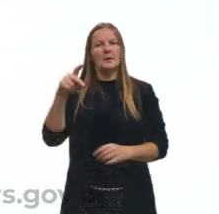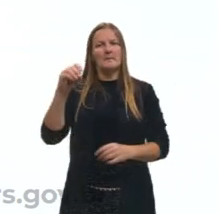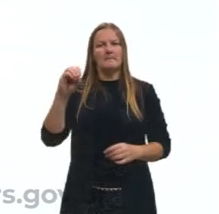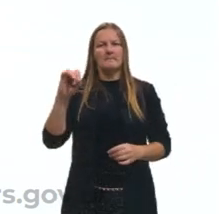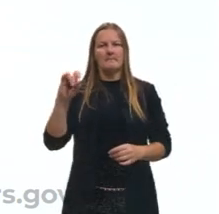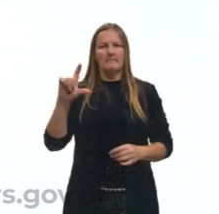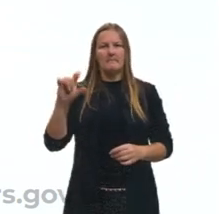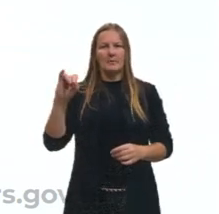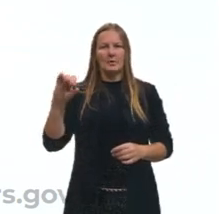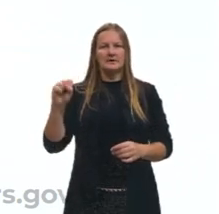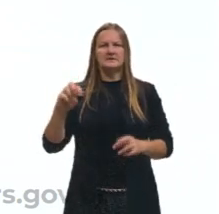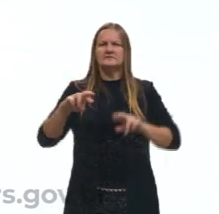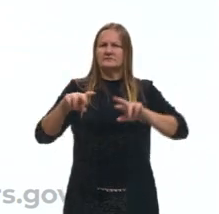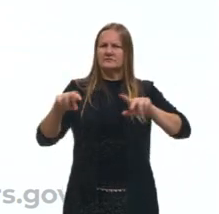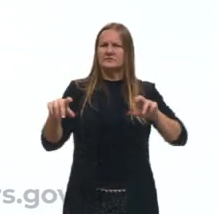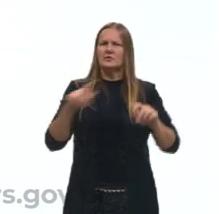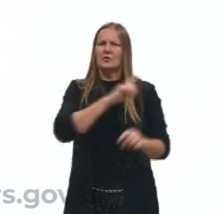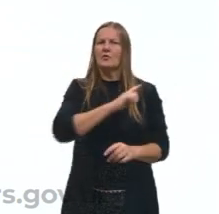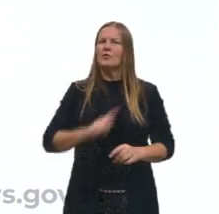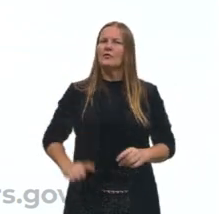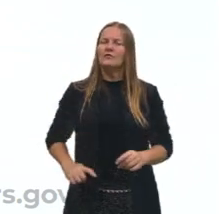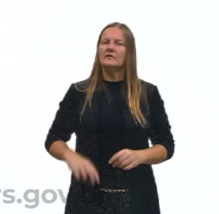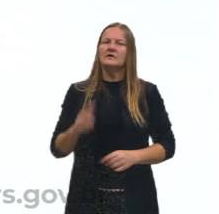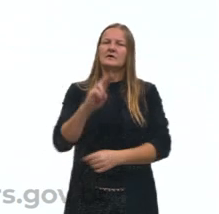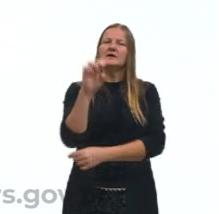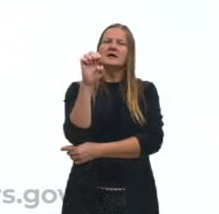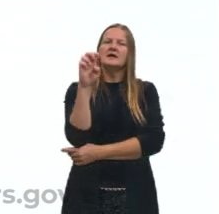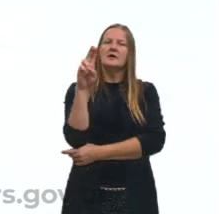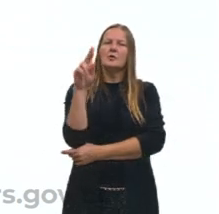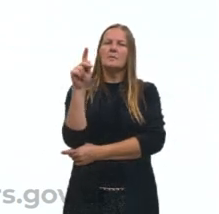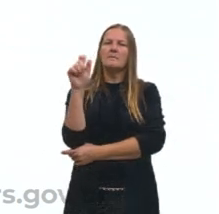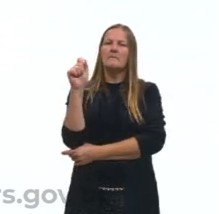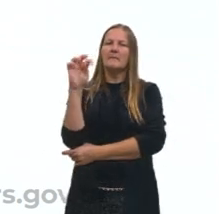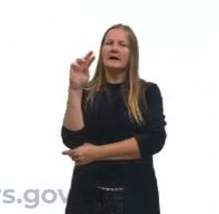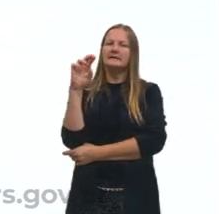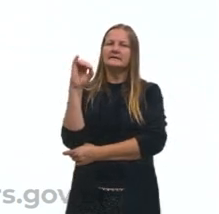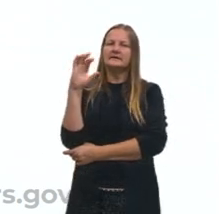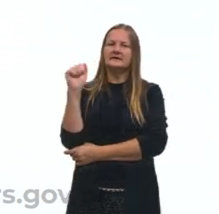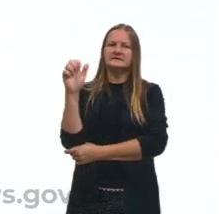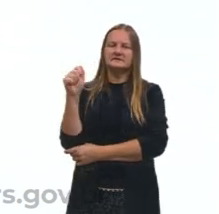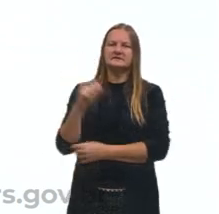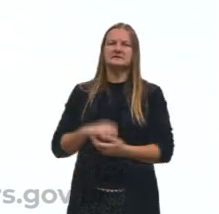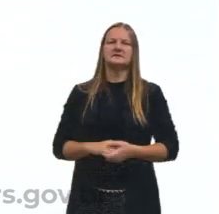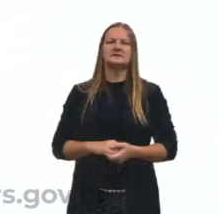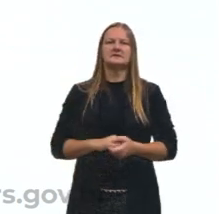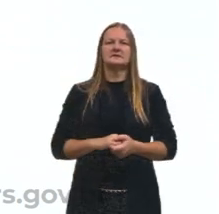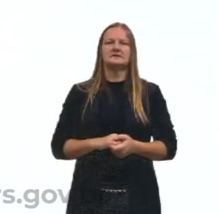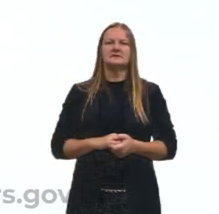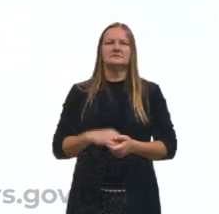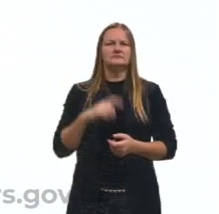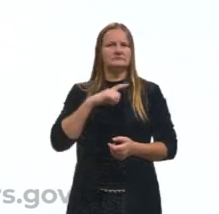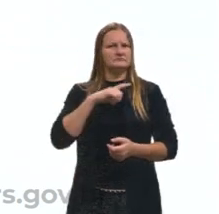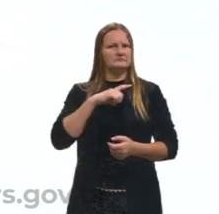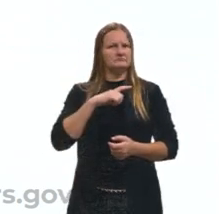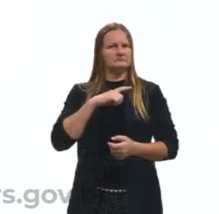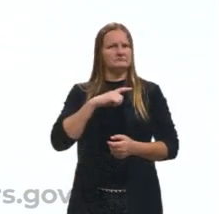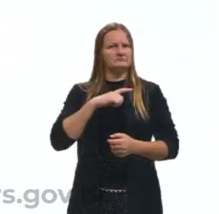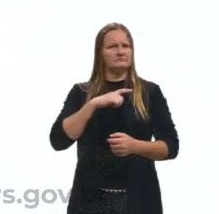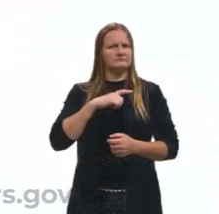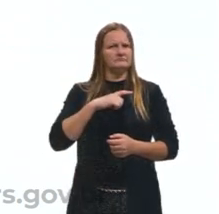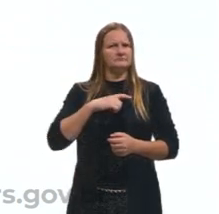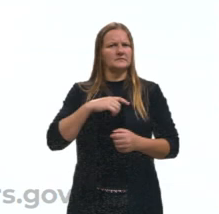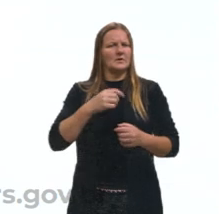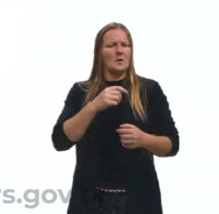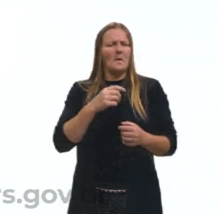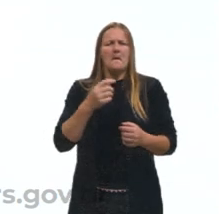Pólis primeiramente ela é governada pelos eupátridas quero uma aristocracia era uma nobreza eram pessoas